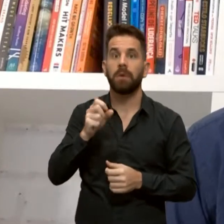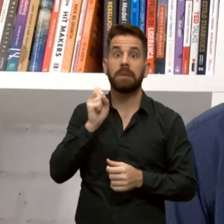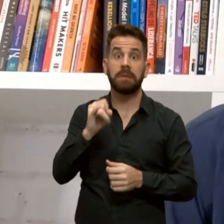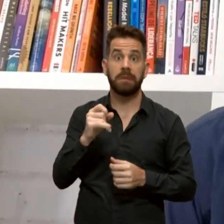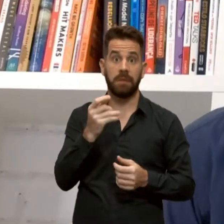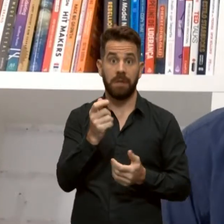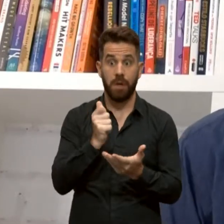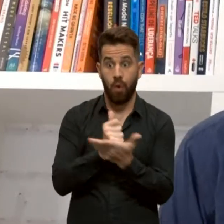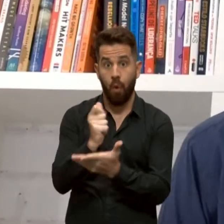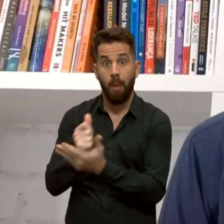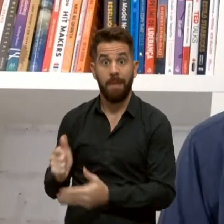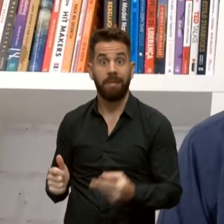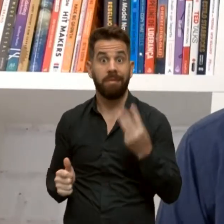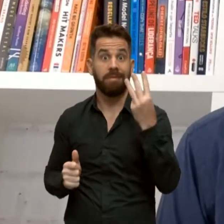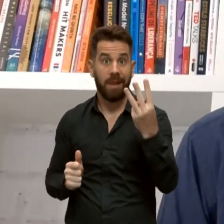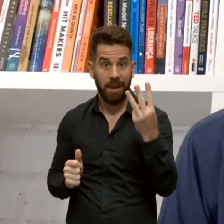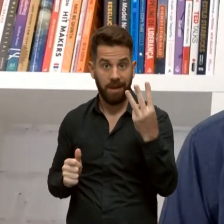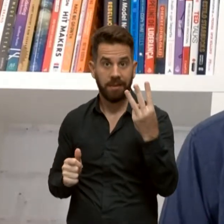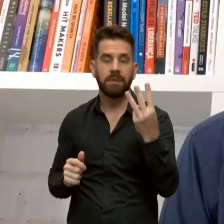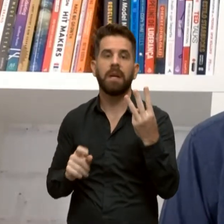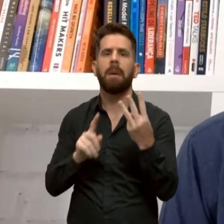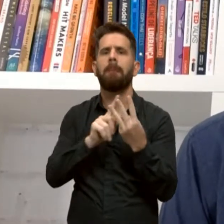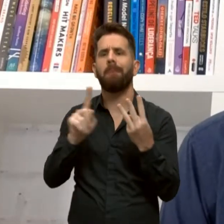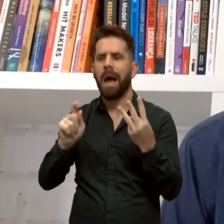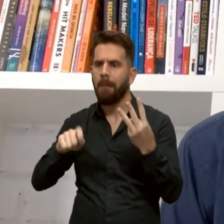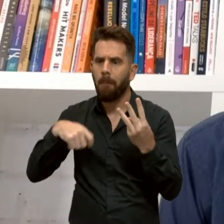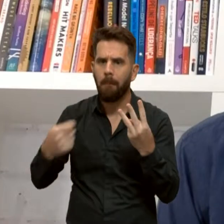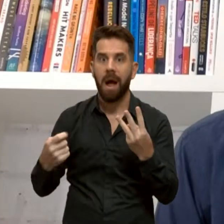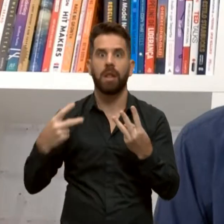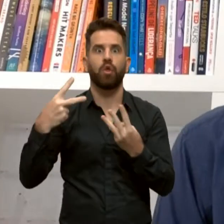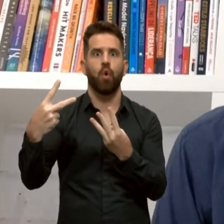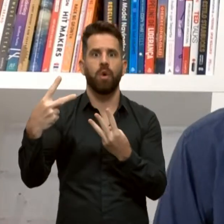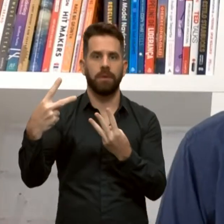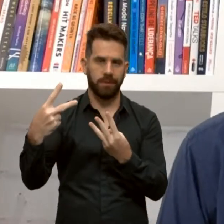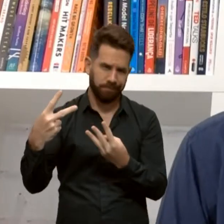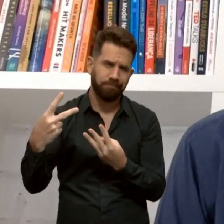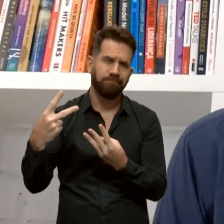isso incentiva os clientes a comprar, é mais um